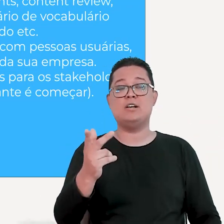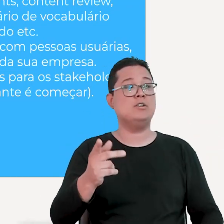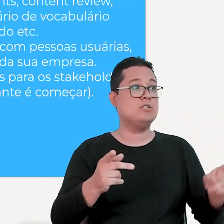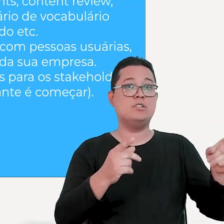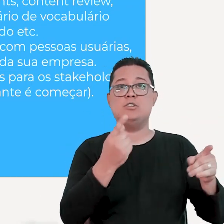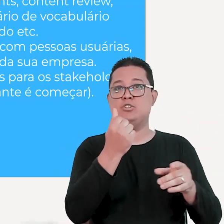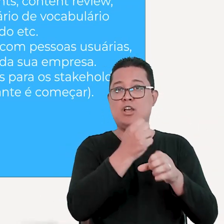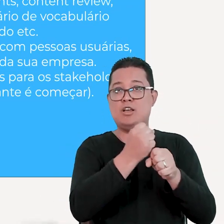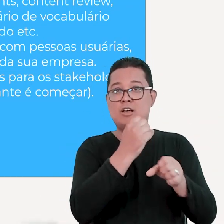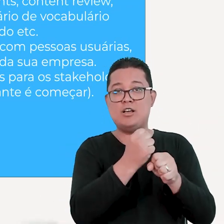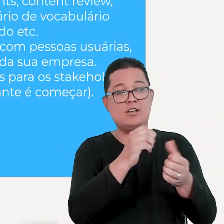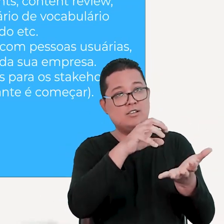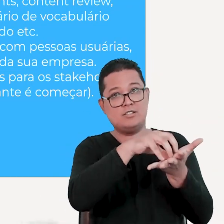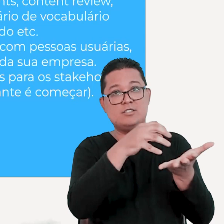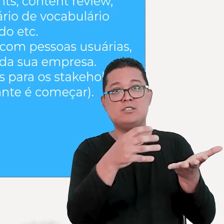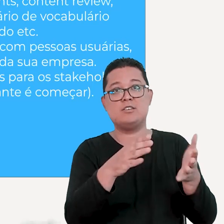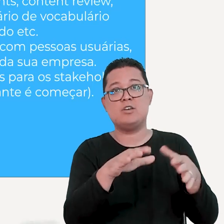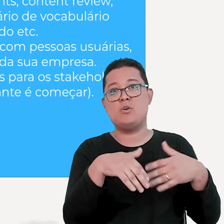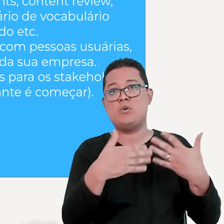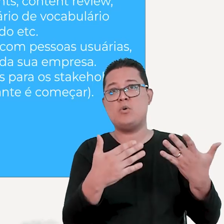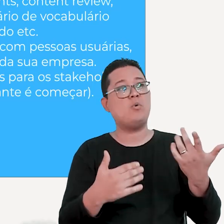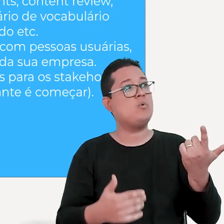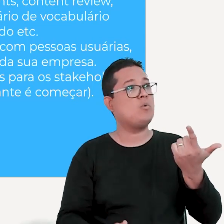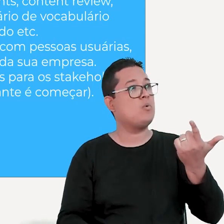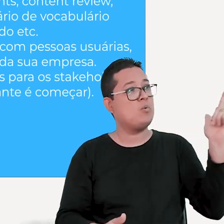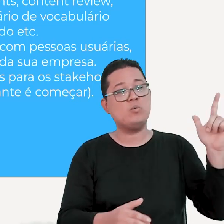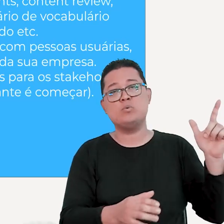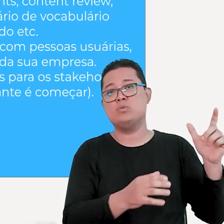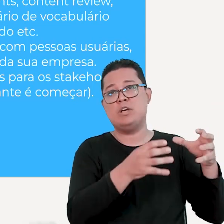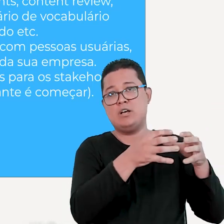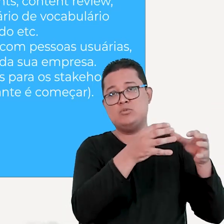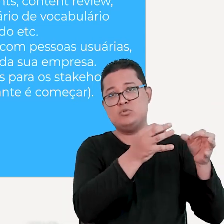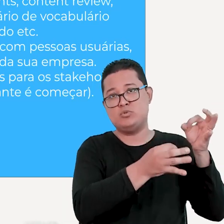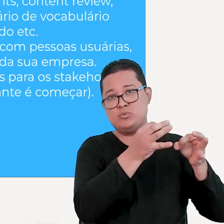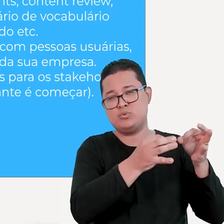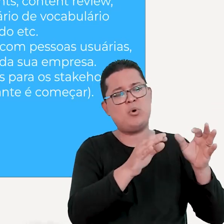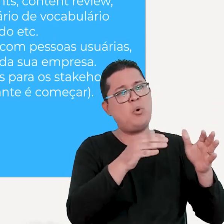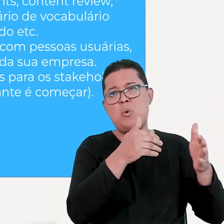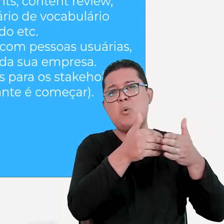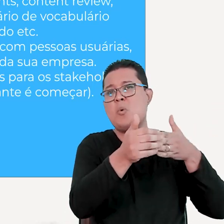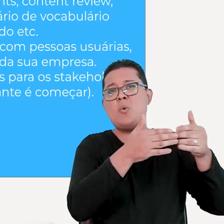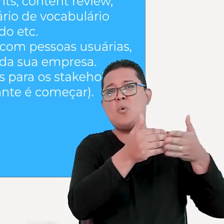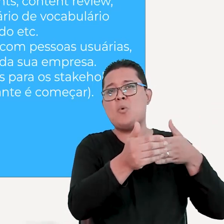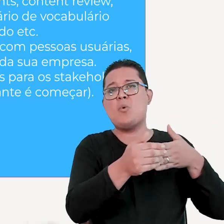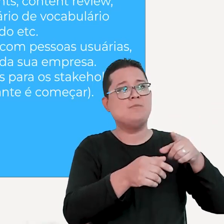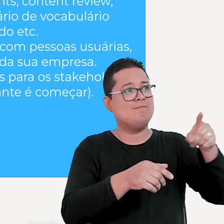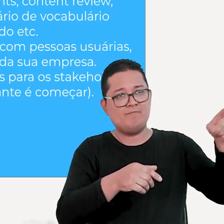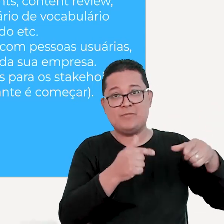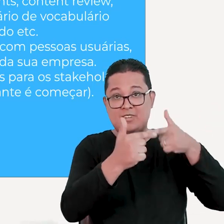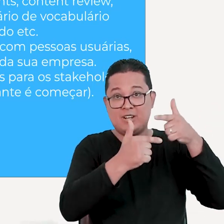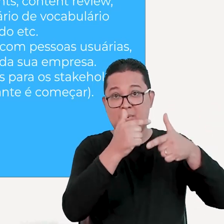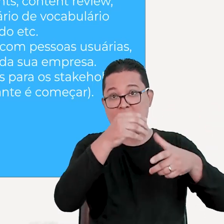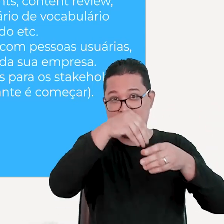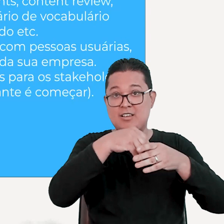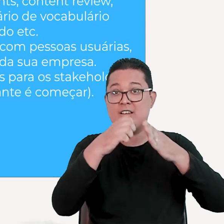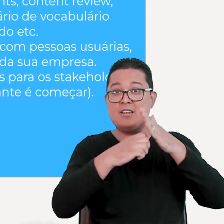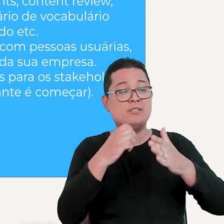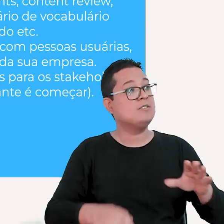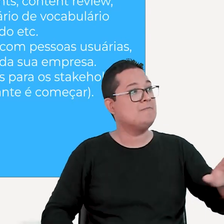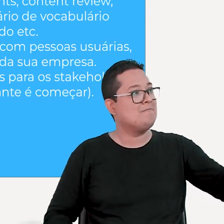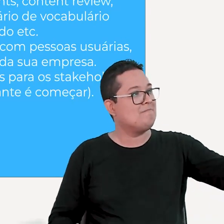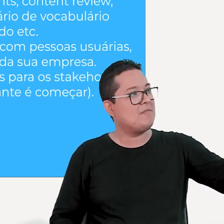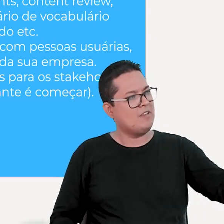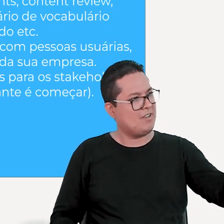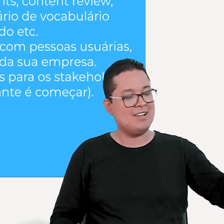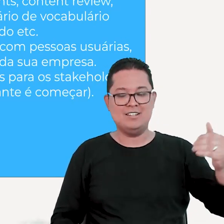do expediente, alguém do jurídico, enfim, tente trazer pessoas aleatórias para ver o seu conteúdo, ver se